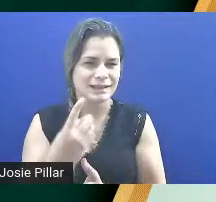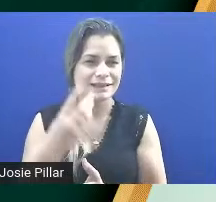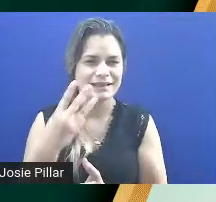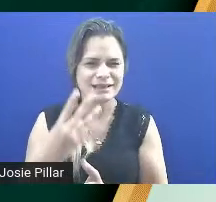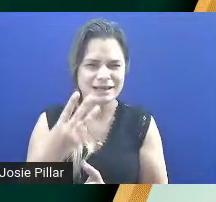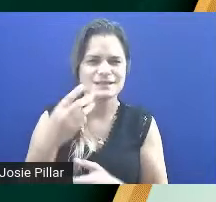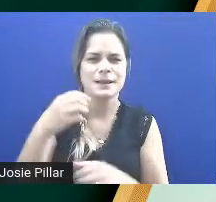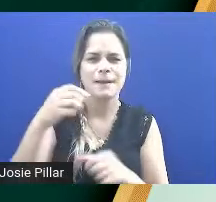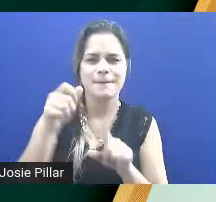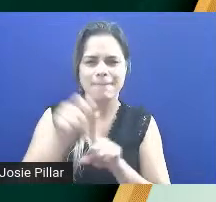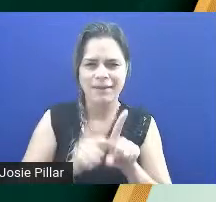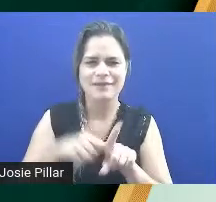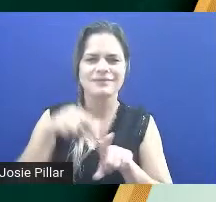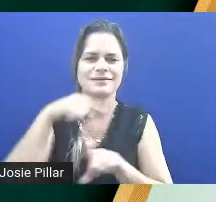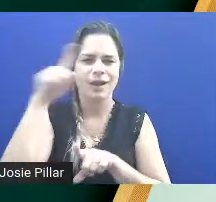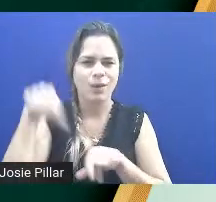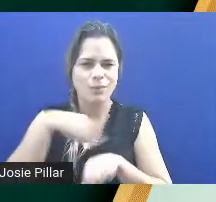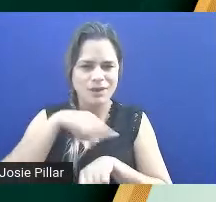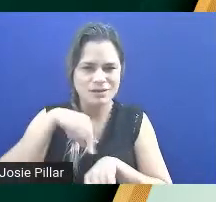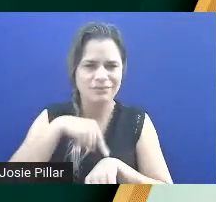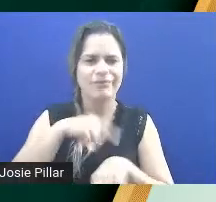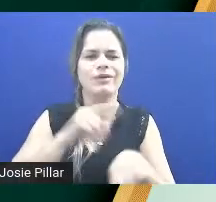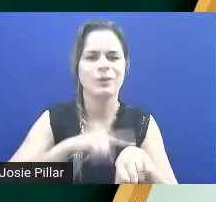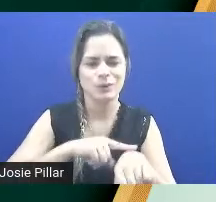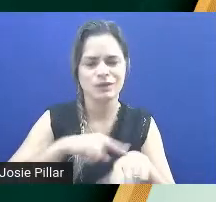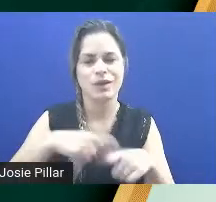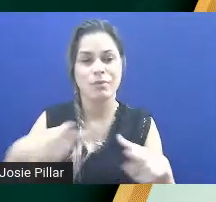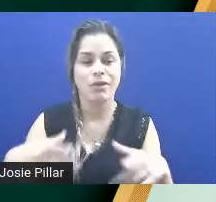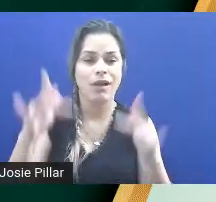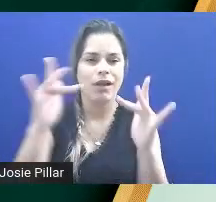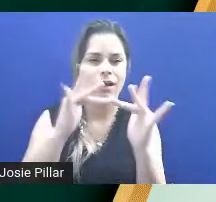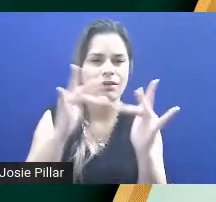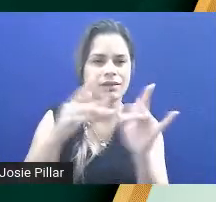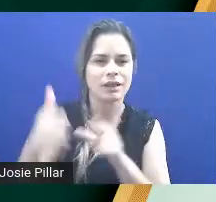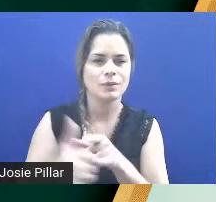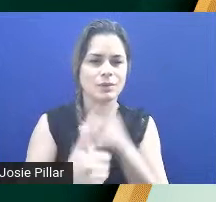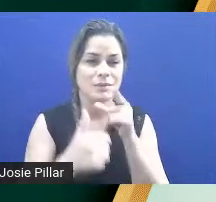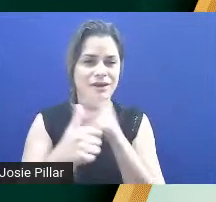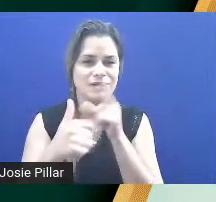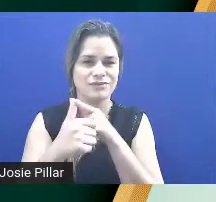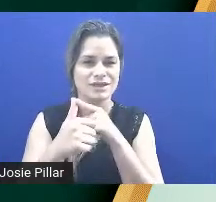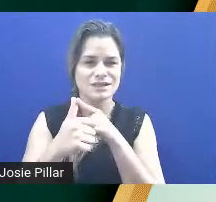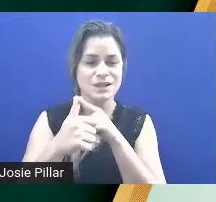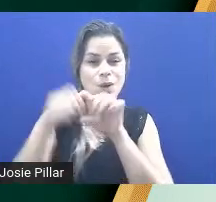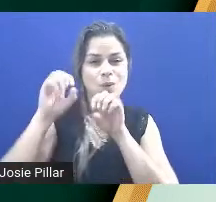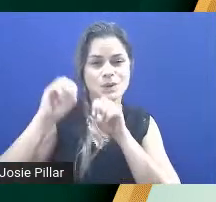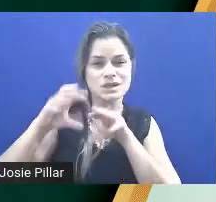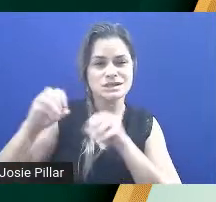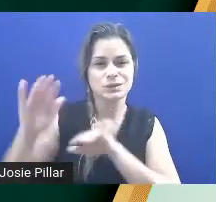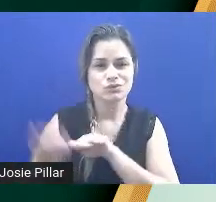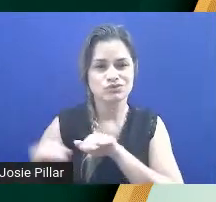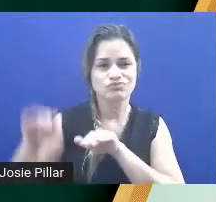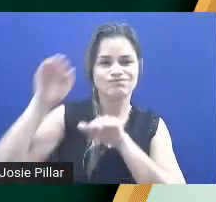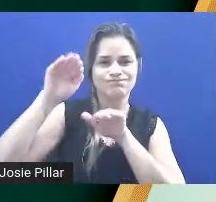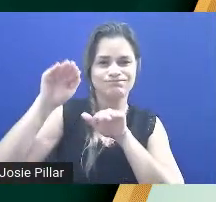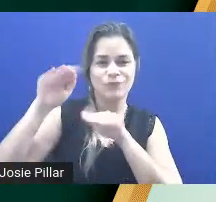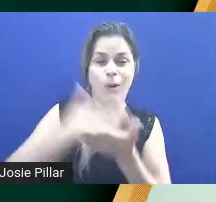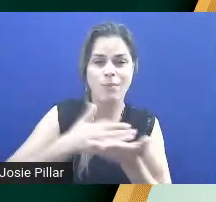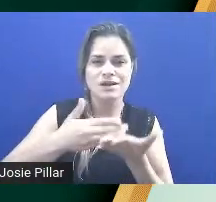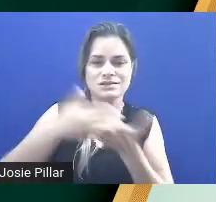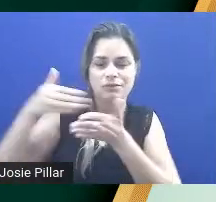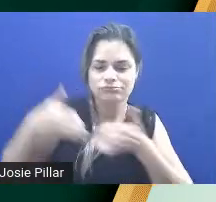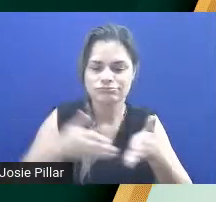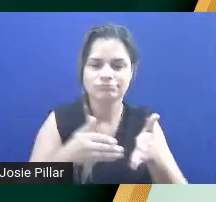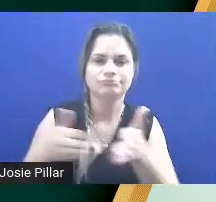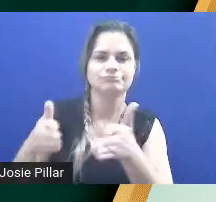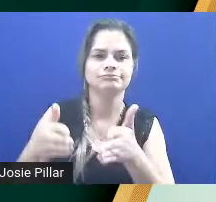5 anos, 3 meses, 1 dia e algumas horas, muitos de nós tiveram contato pela primeira vez com o ensino superior e iniciaram a caminhada em busca da realização